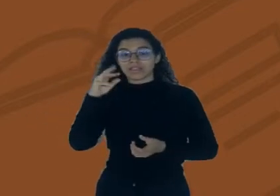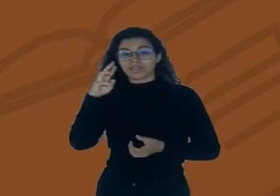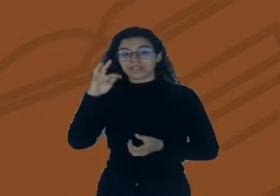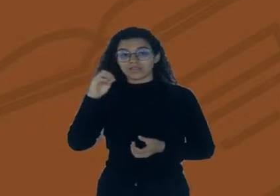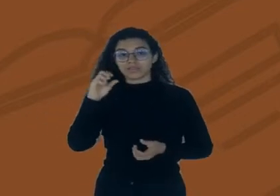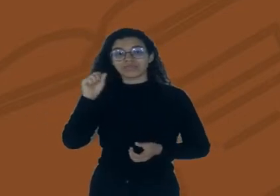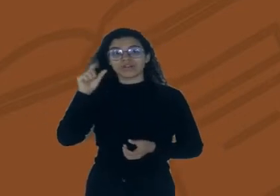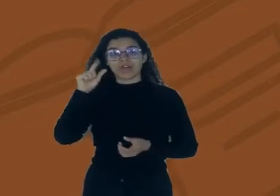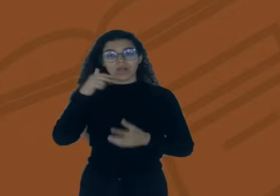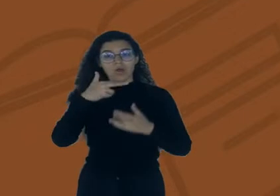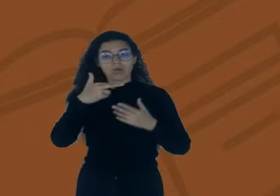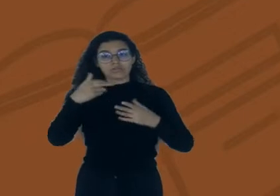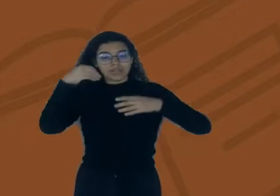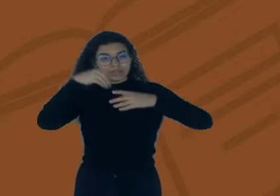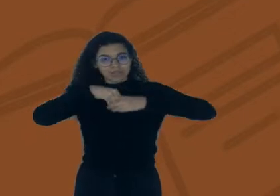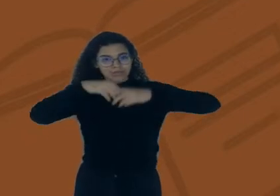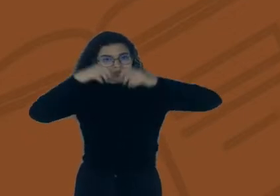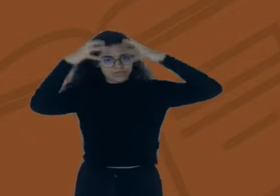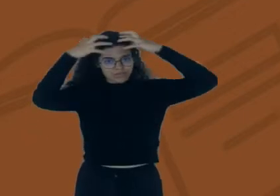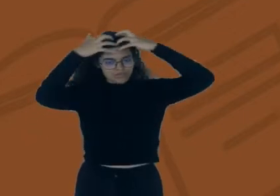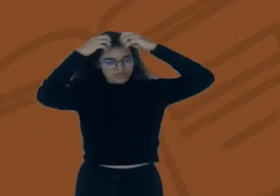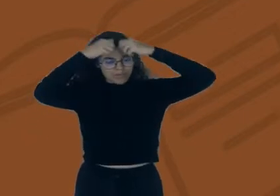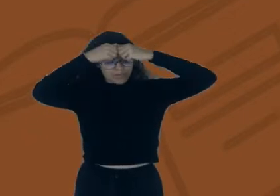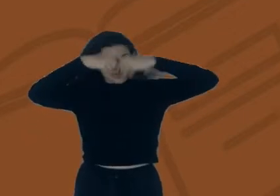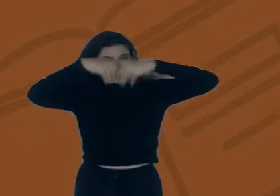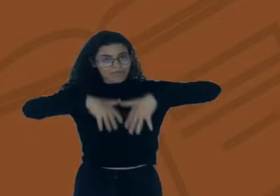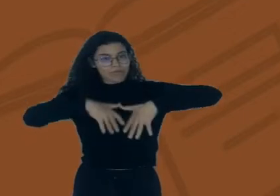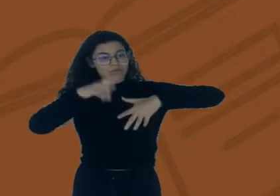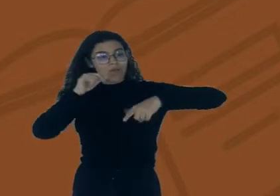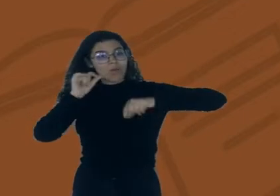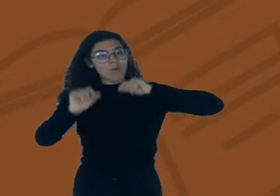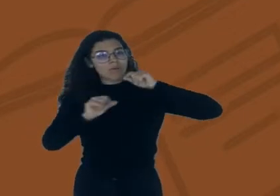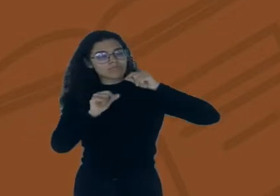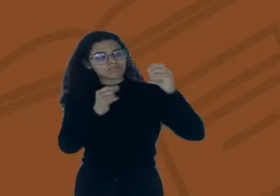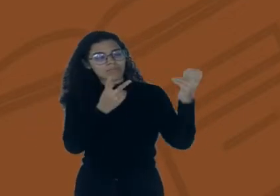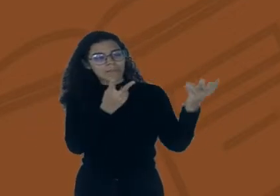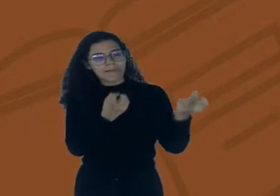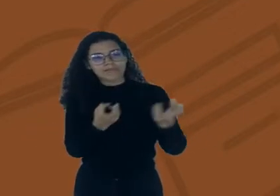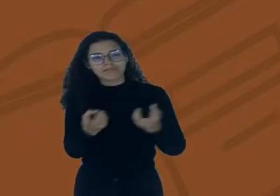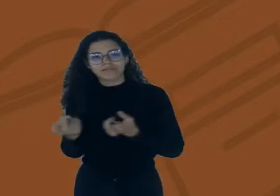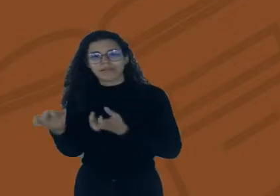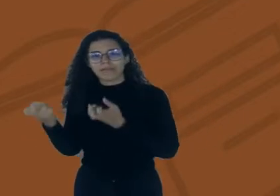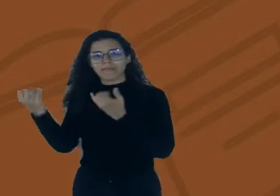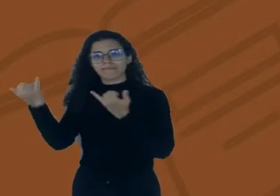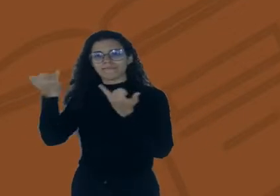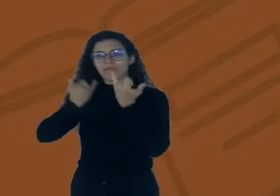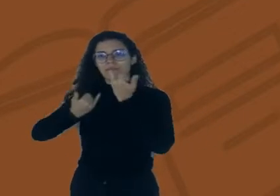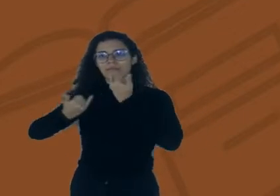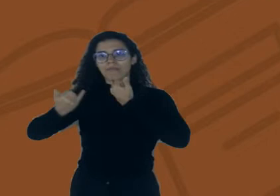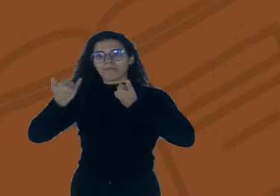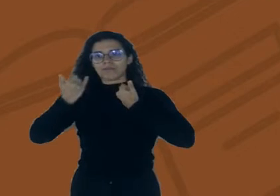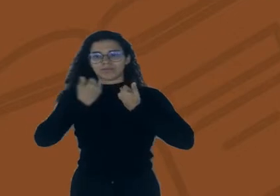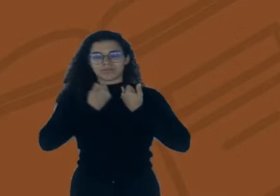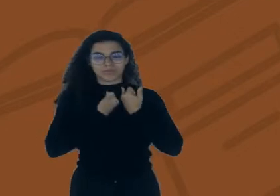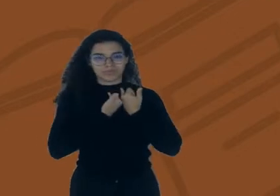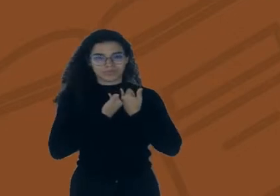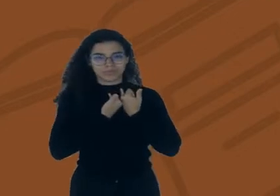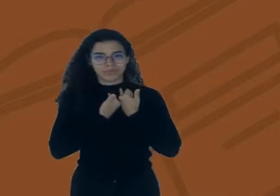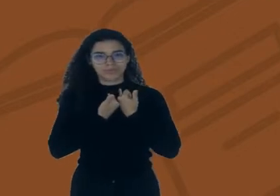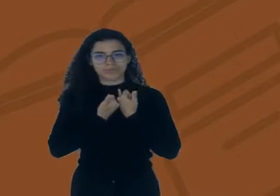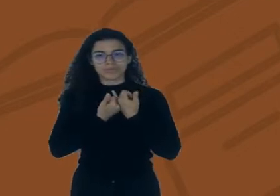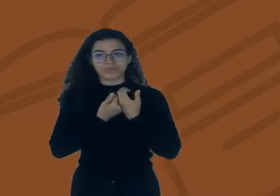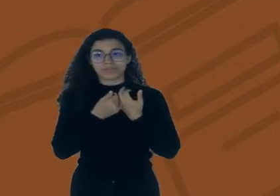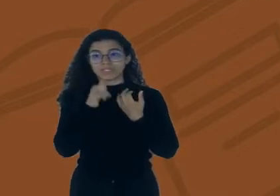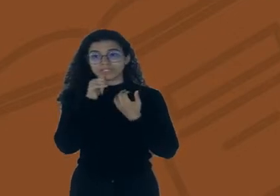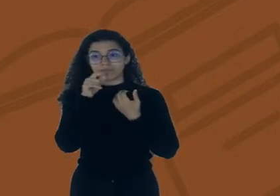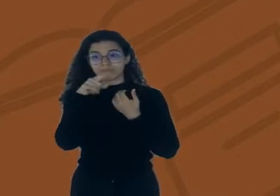têm essa função de captar essas informações do meio externo ou do meio interno, como a gente pode verificar